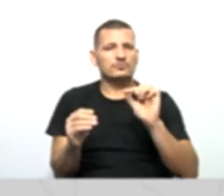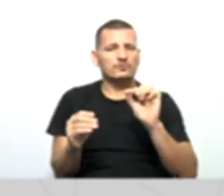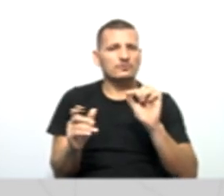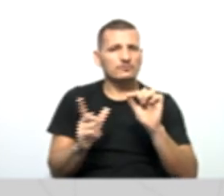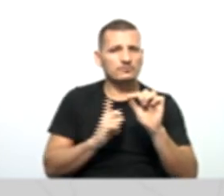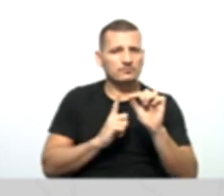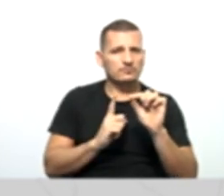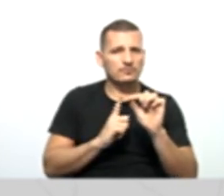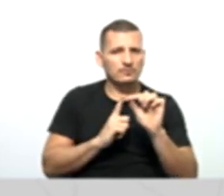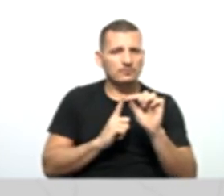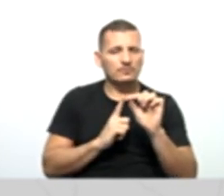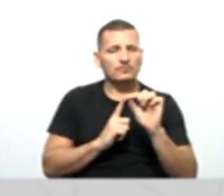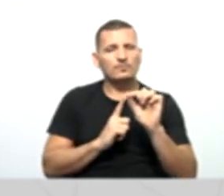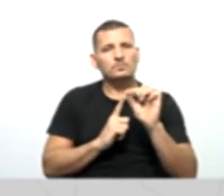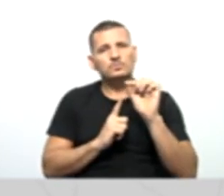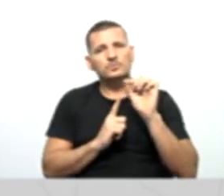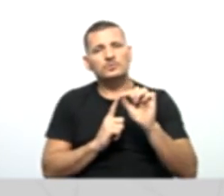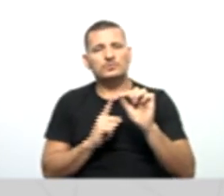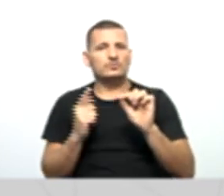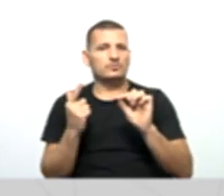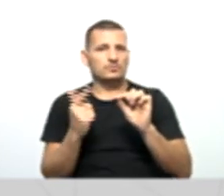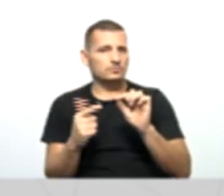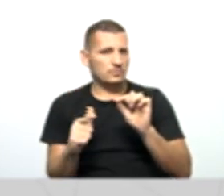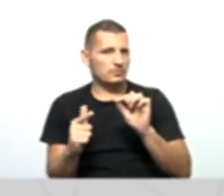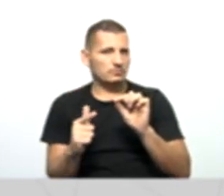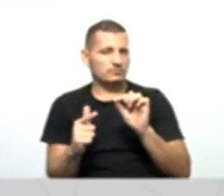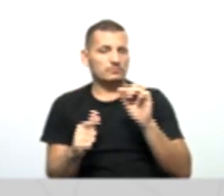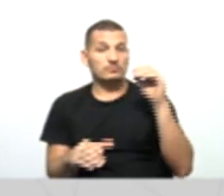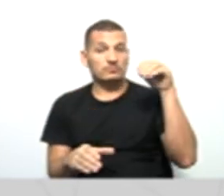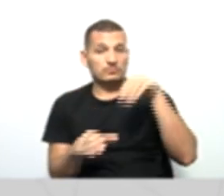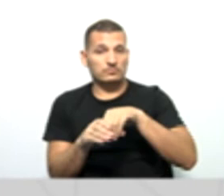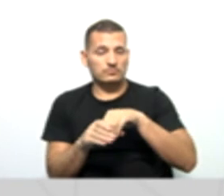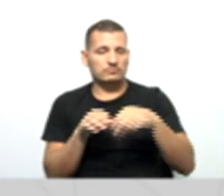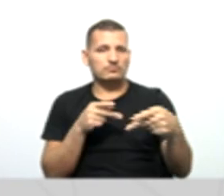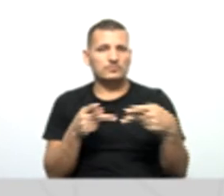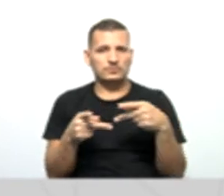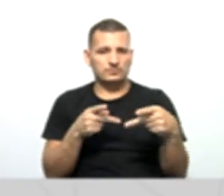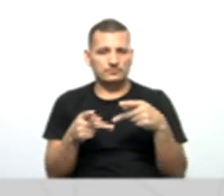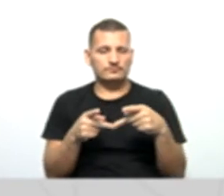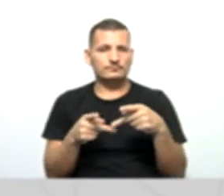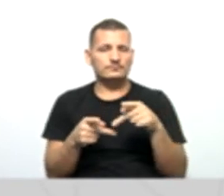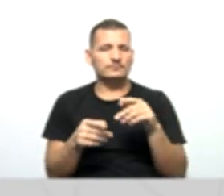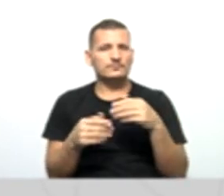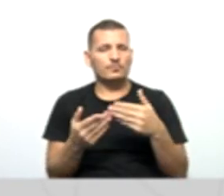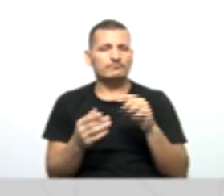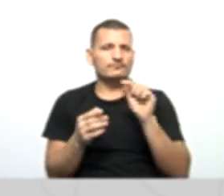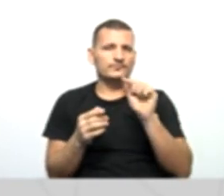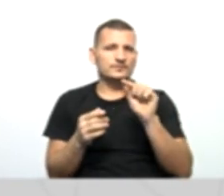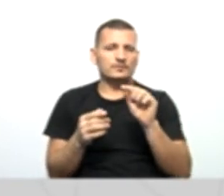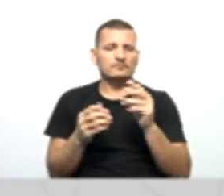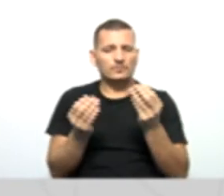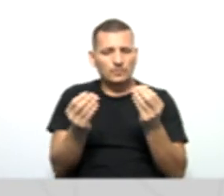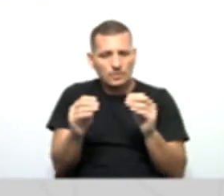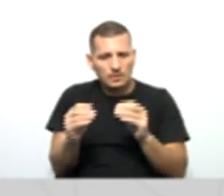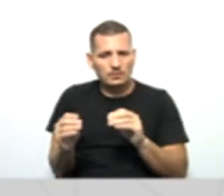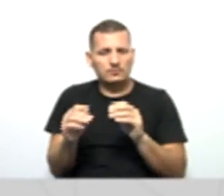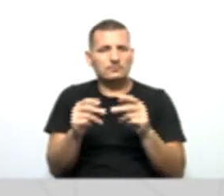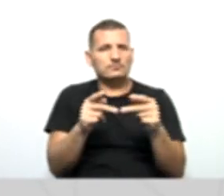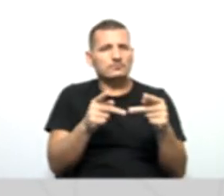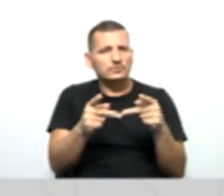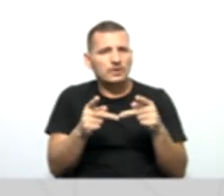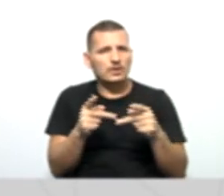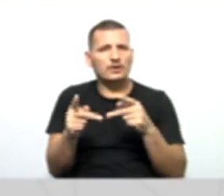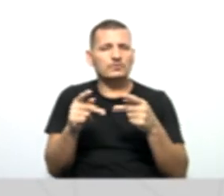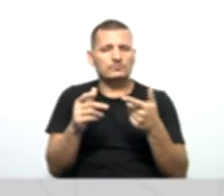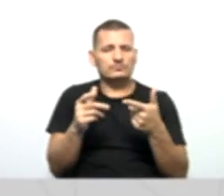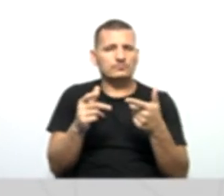está incluído no projeto, certo? Quando você vai desenhar alguma atividade, quando você vai planejar um projeto,